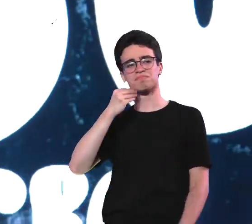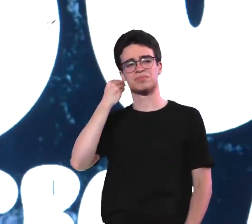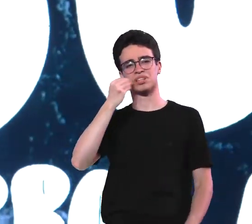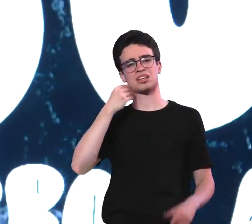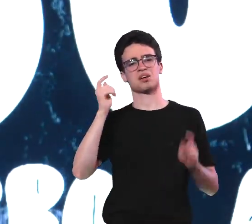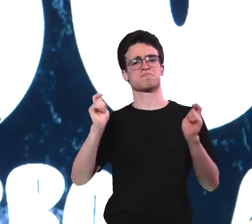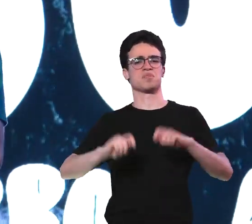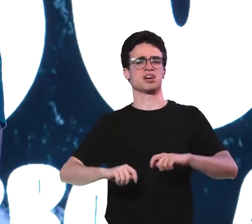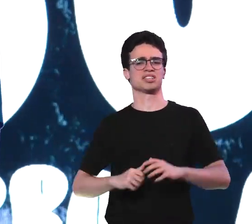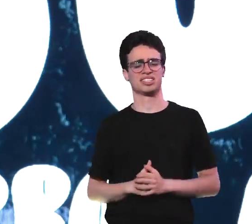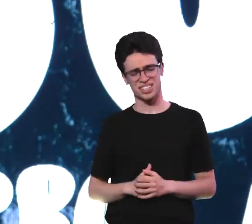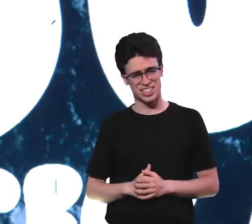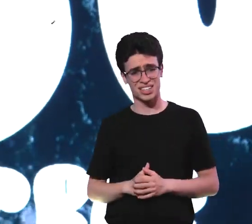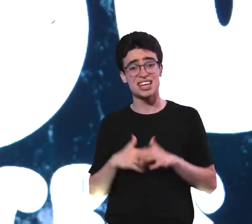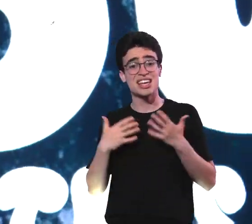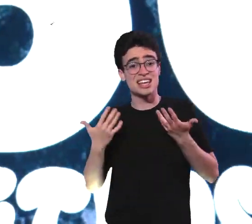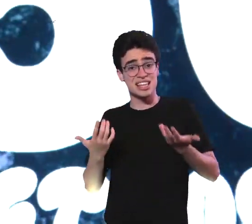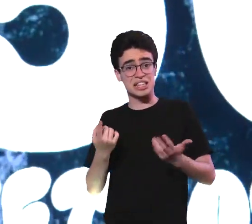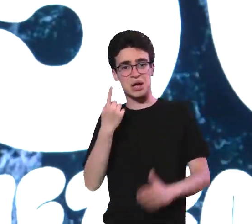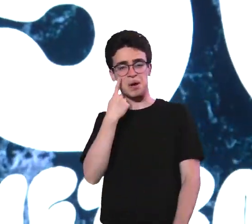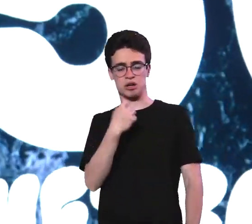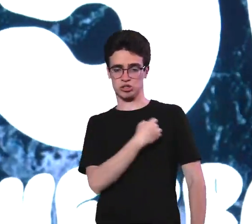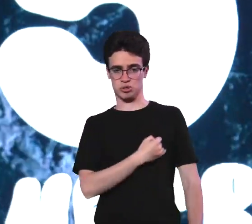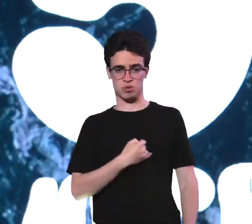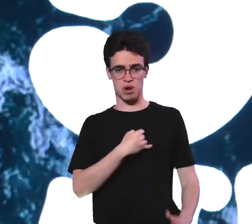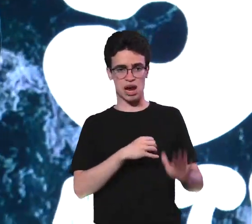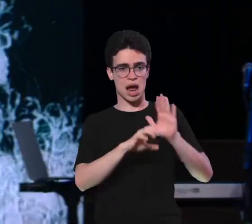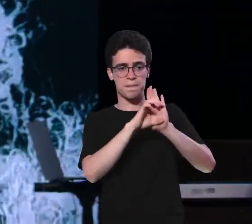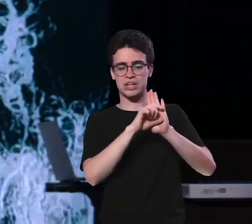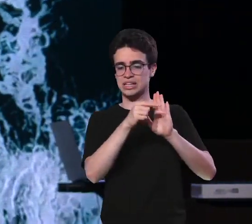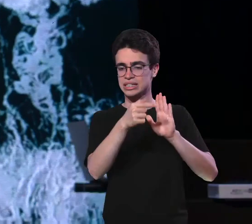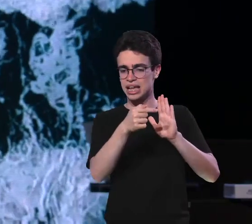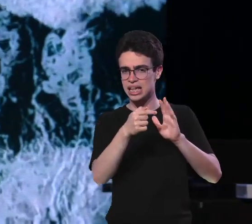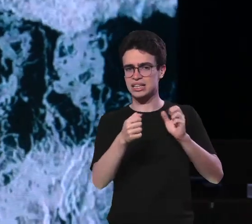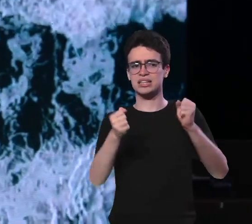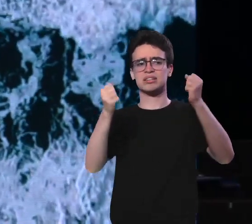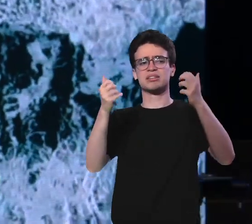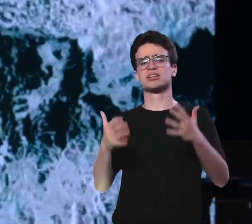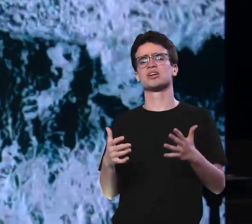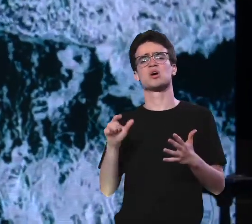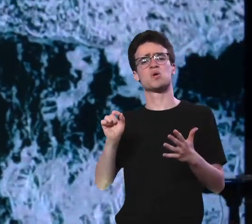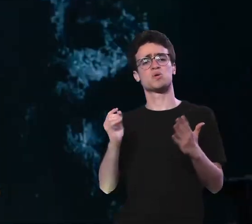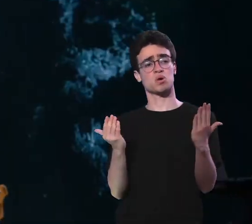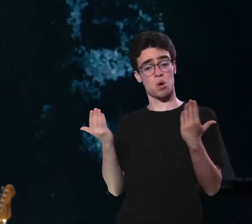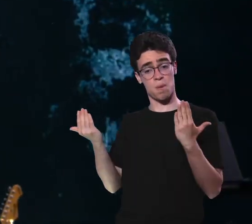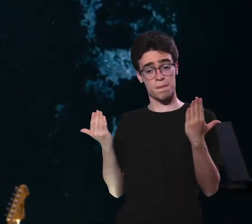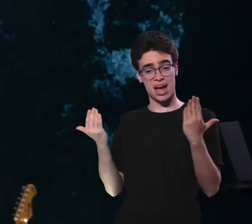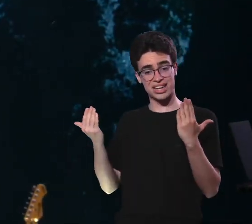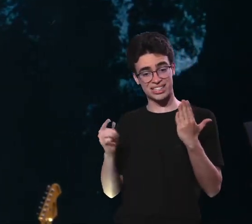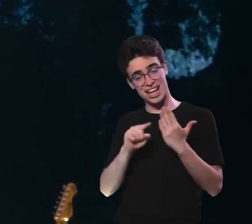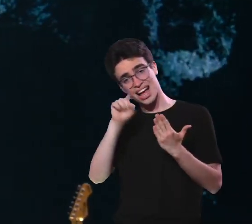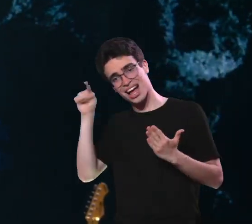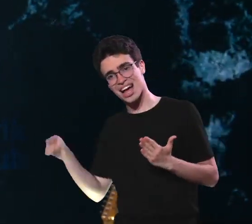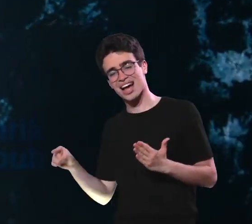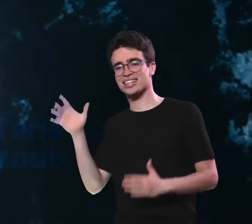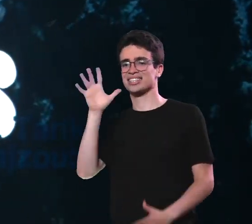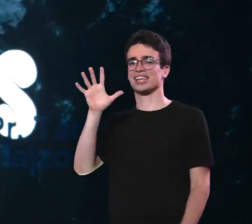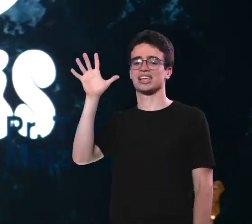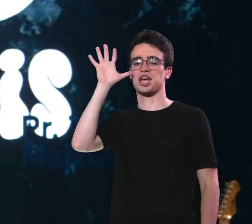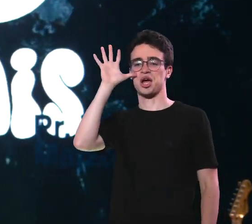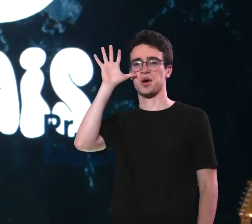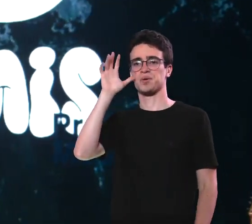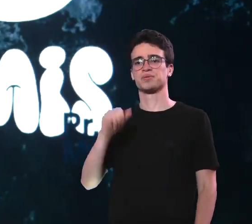Jesus, em João capítulo 7, ele faz referência a esse texto de Ezequiel.